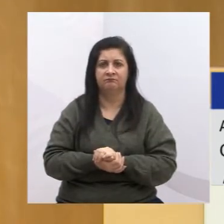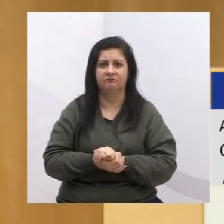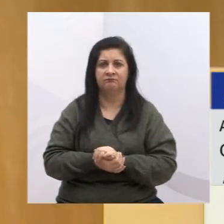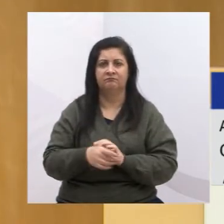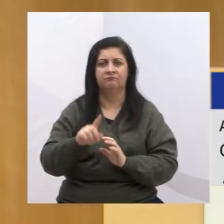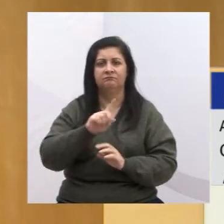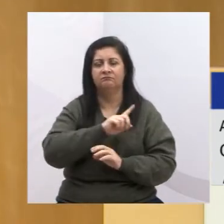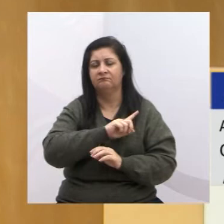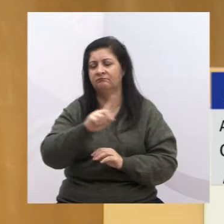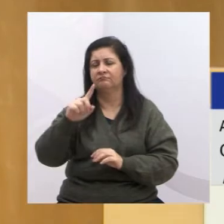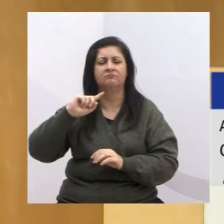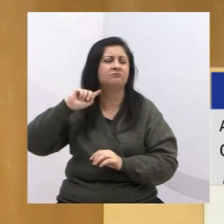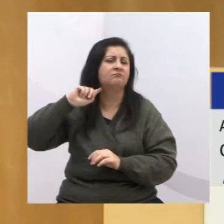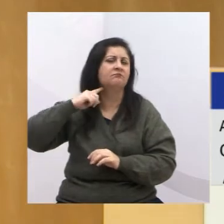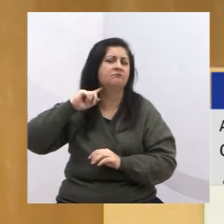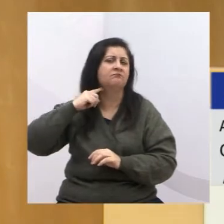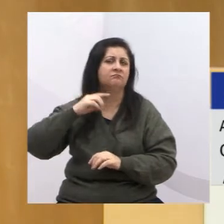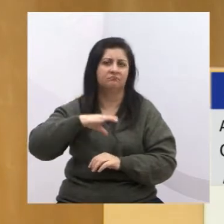suje a cidade.